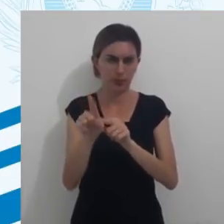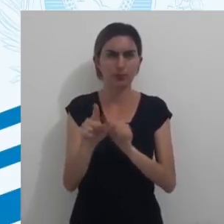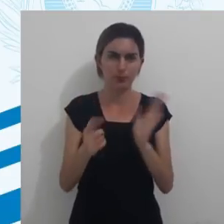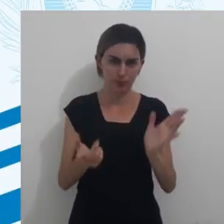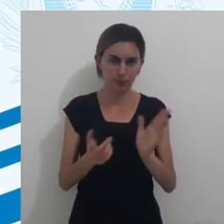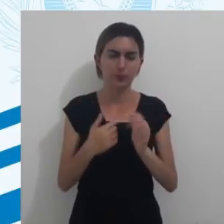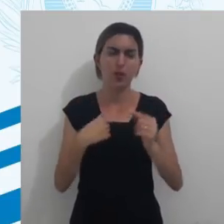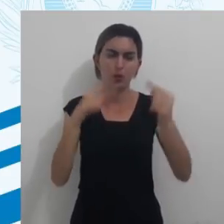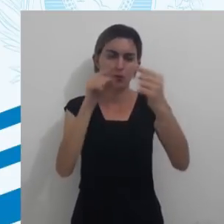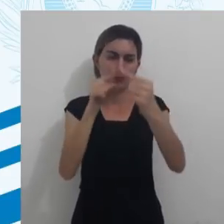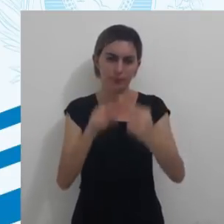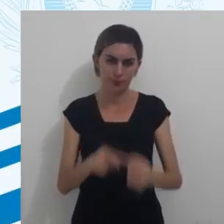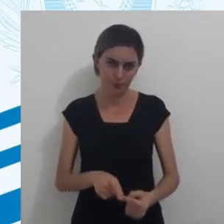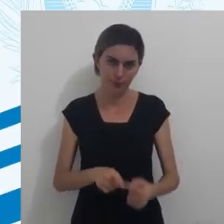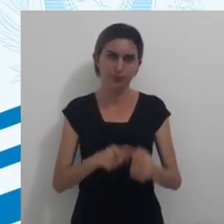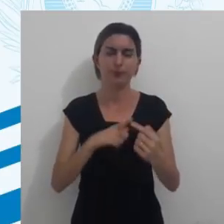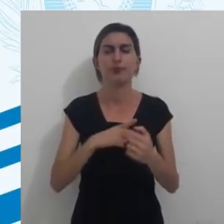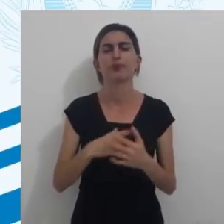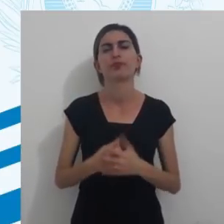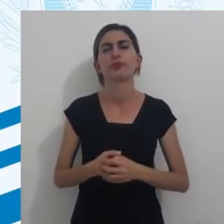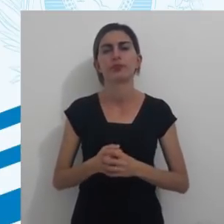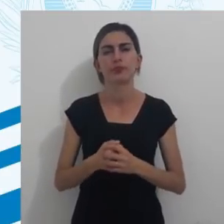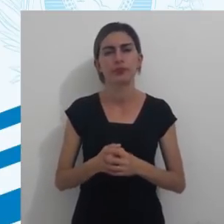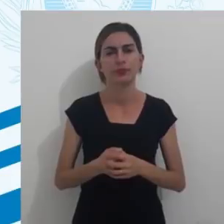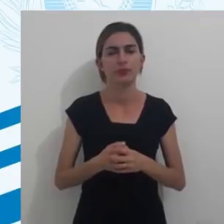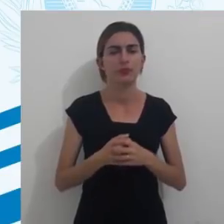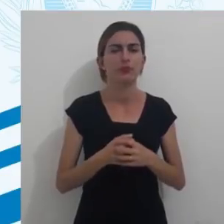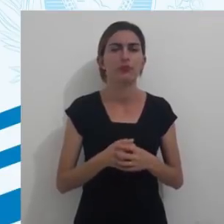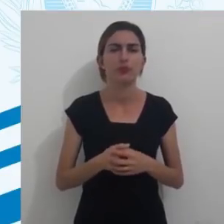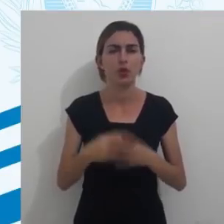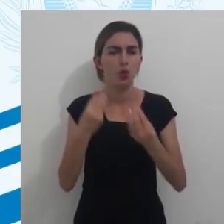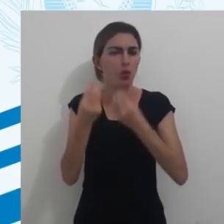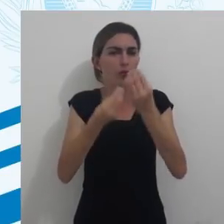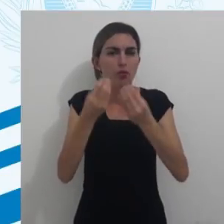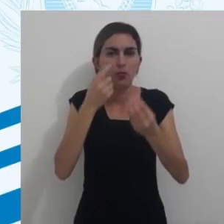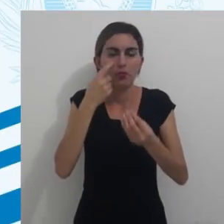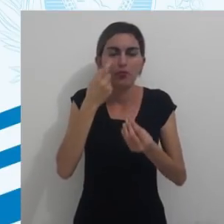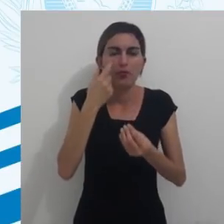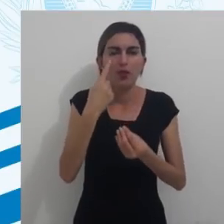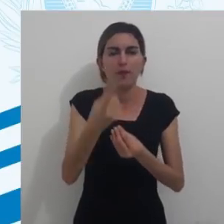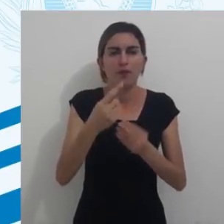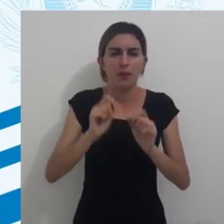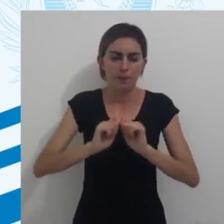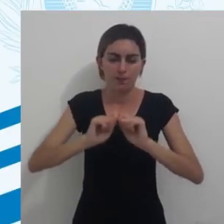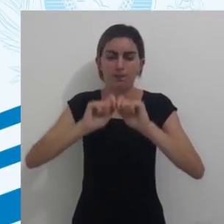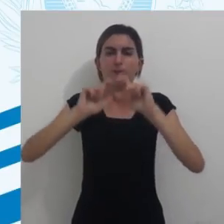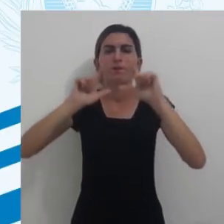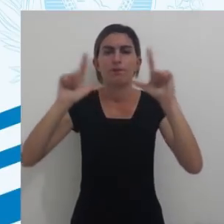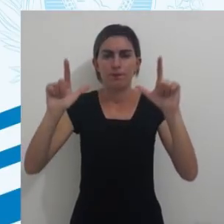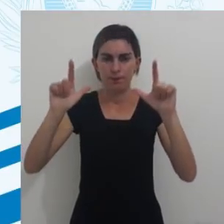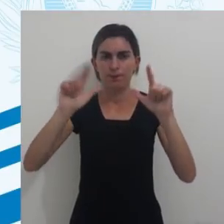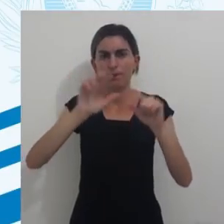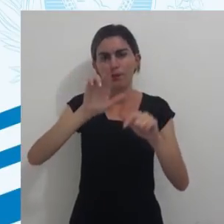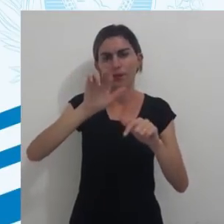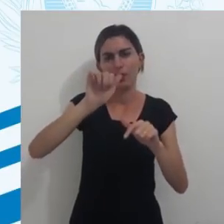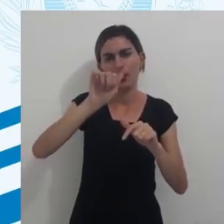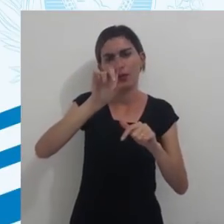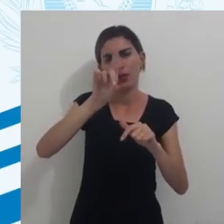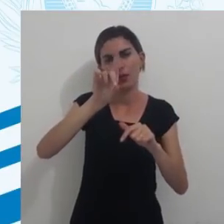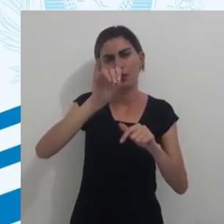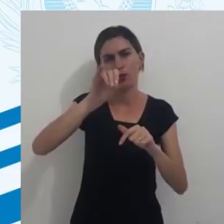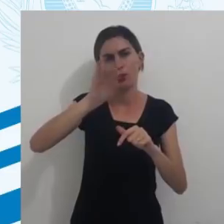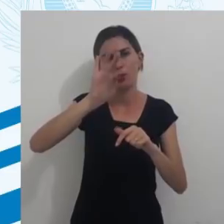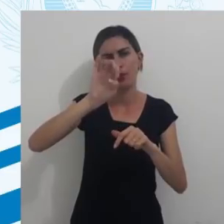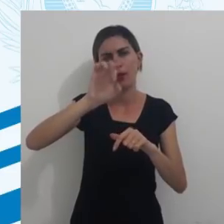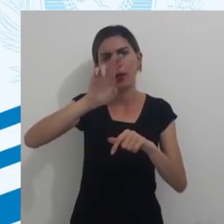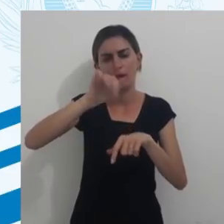veremos aplicações da radiação. Como você pode ver nessa imagem daí, a radioterapia ela